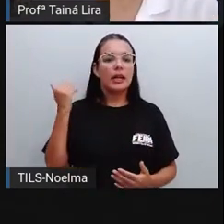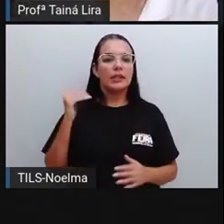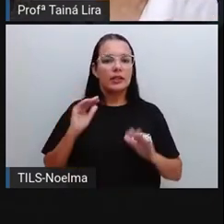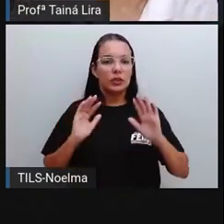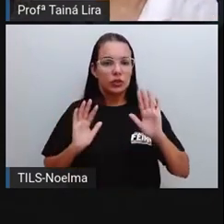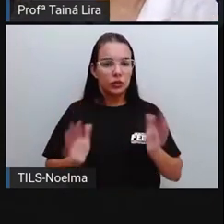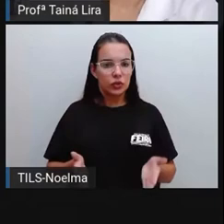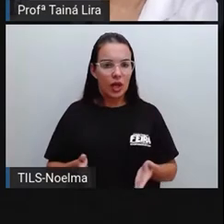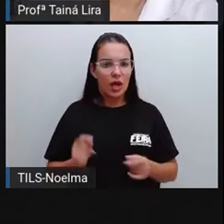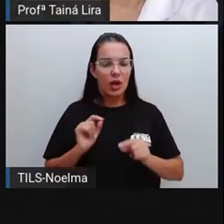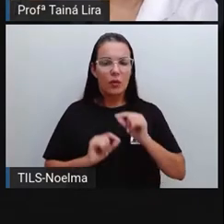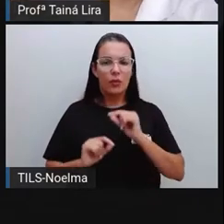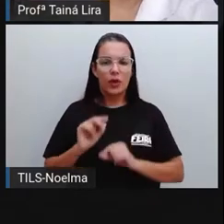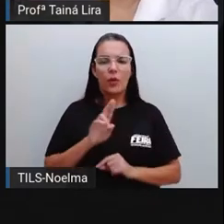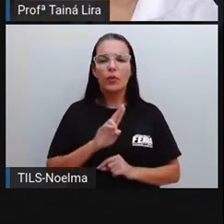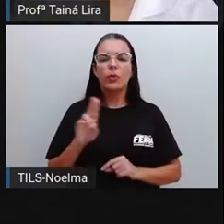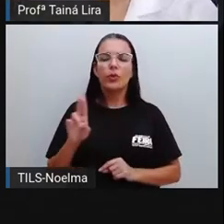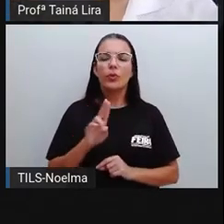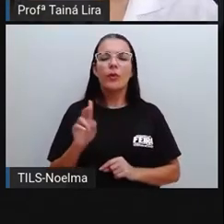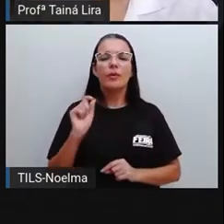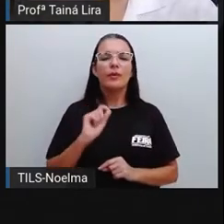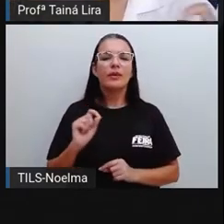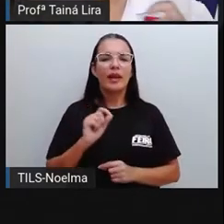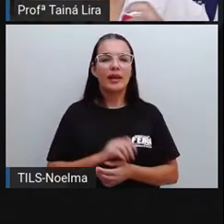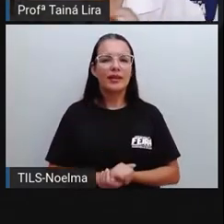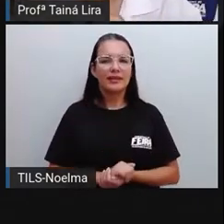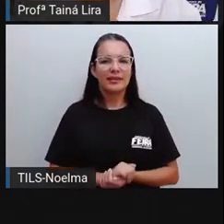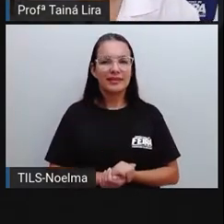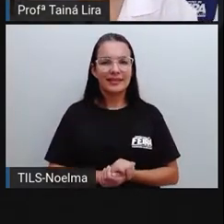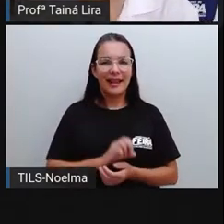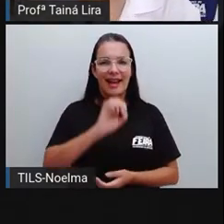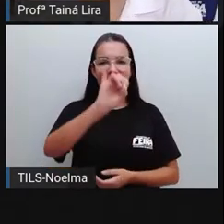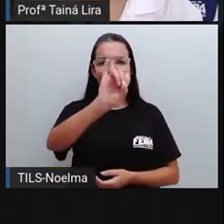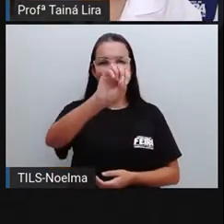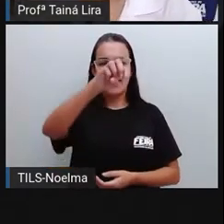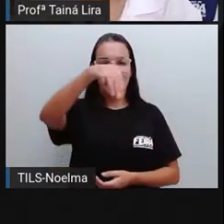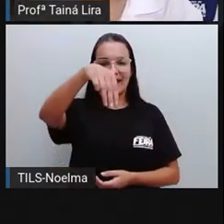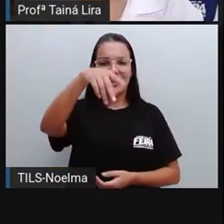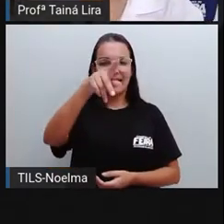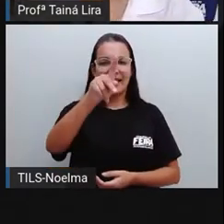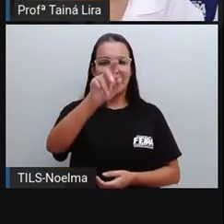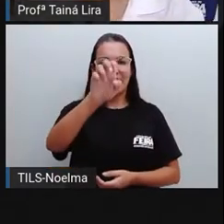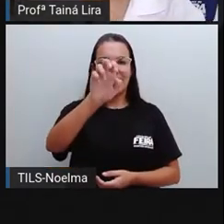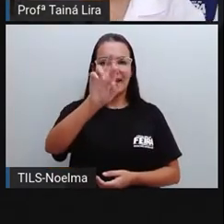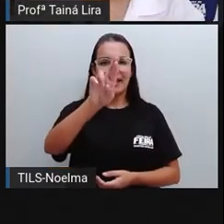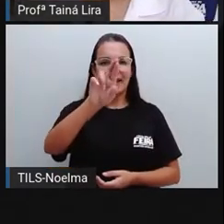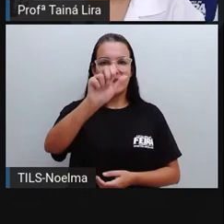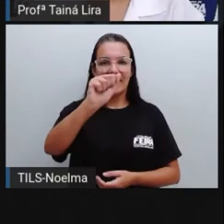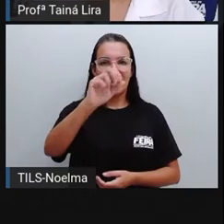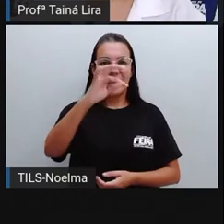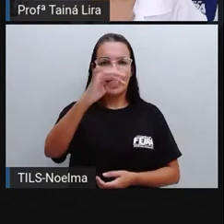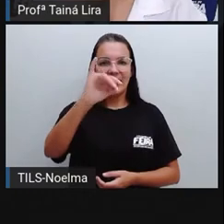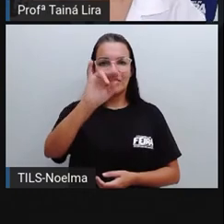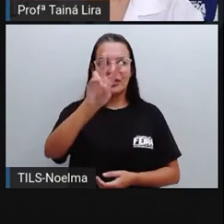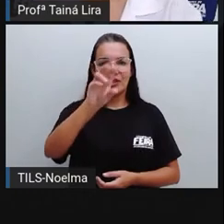até damos um nomezinho, né? Que são os imperativos, tá? Mas se não lembrar dessa palavra, não tem